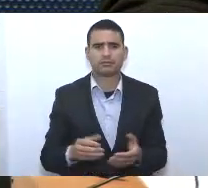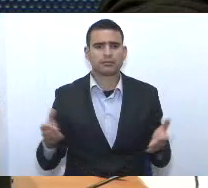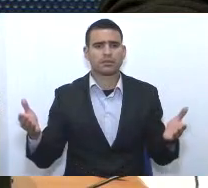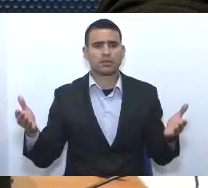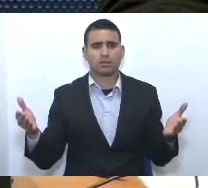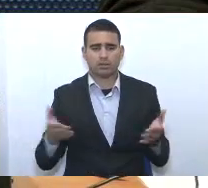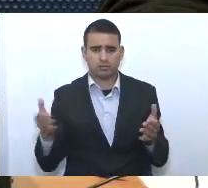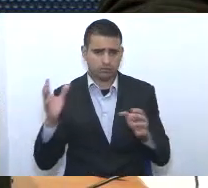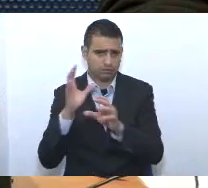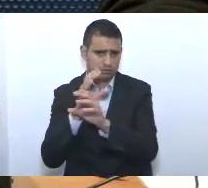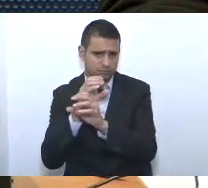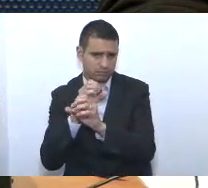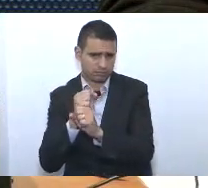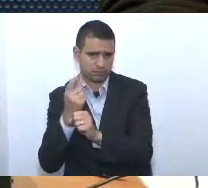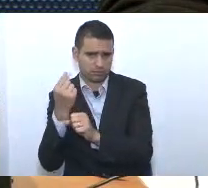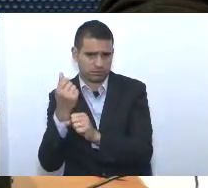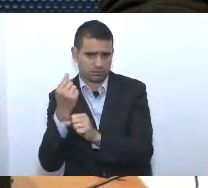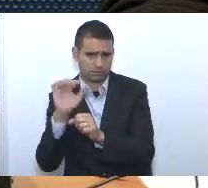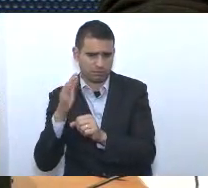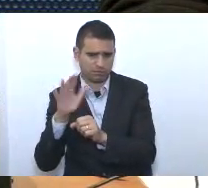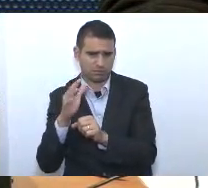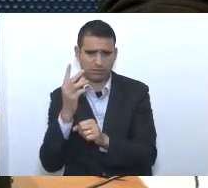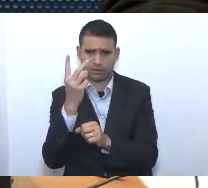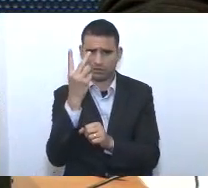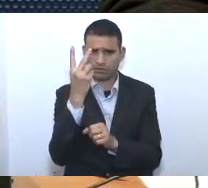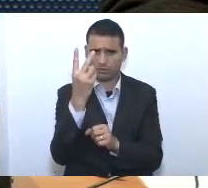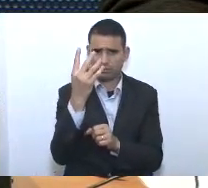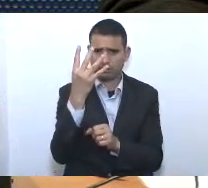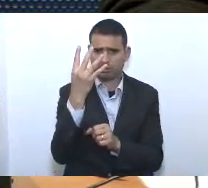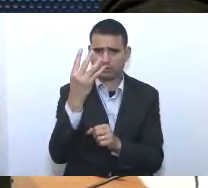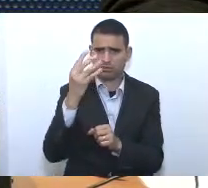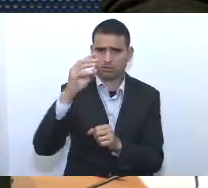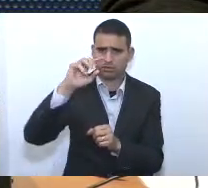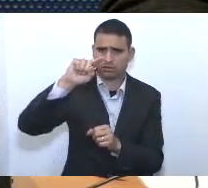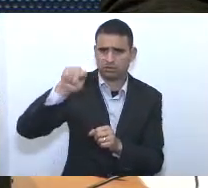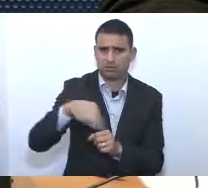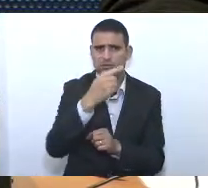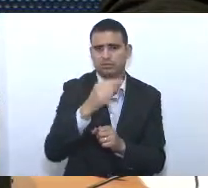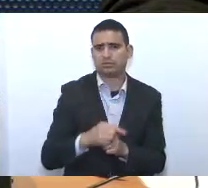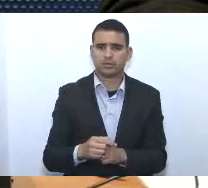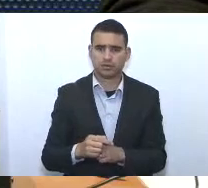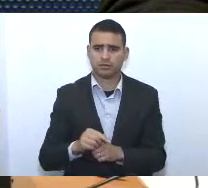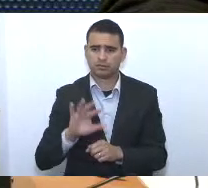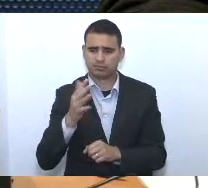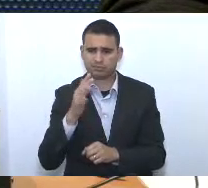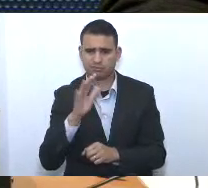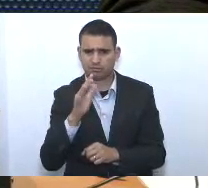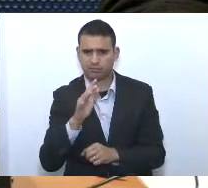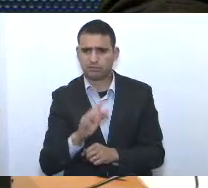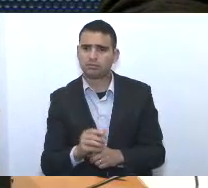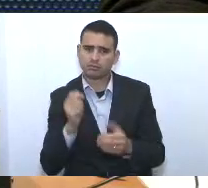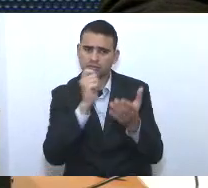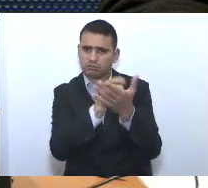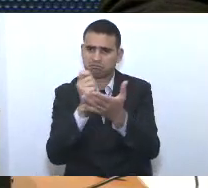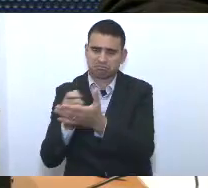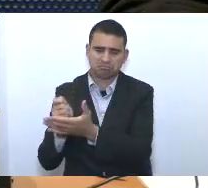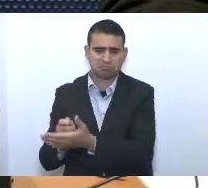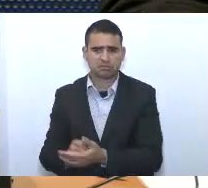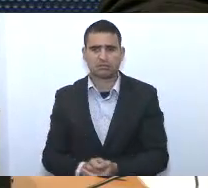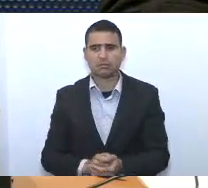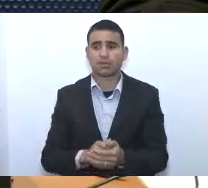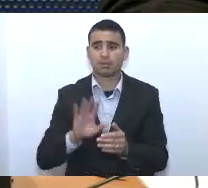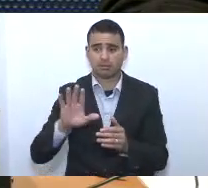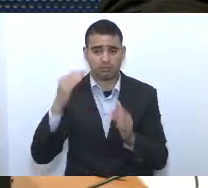ou menos, no valor aproximado de R$ 24.815.000, com base no exercício de 2013, detalhado